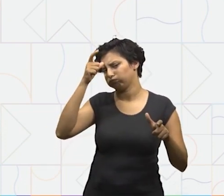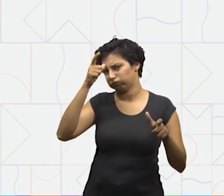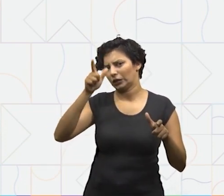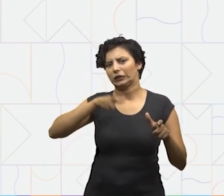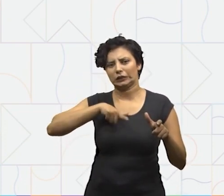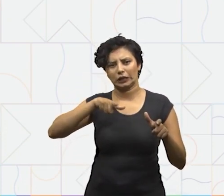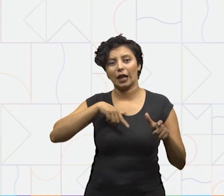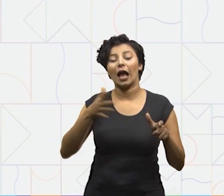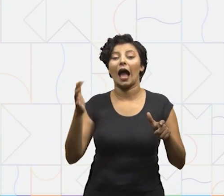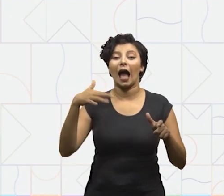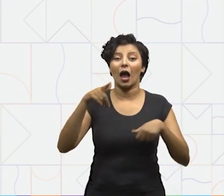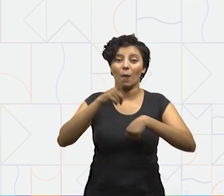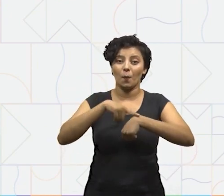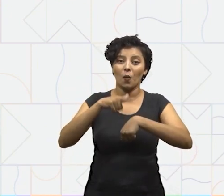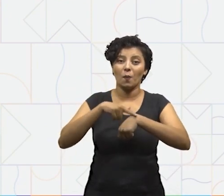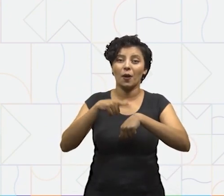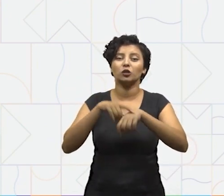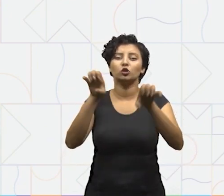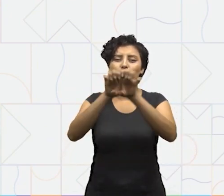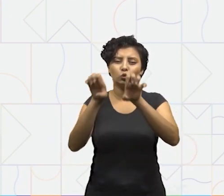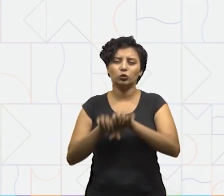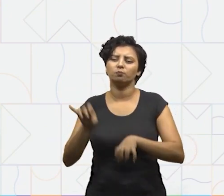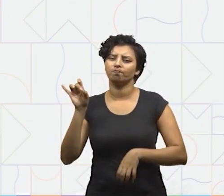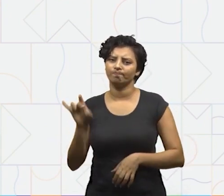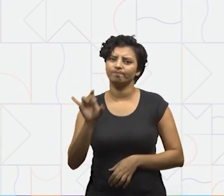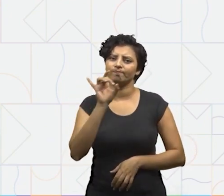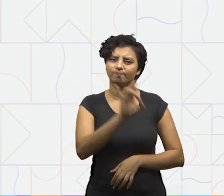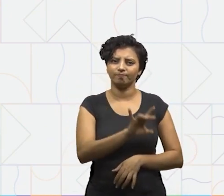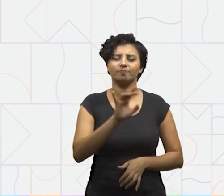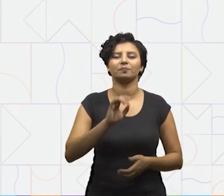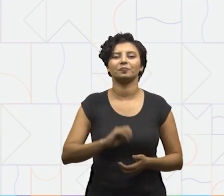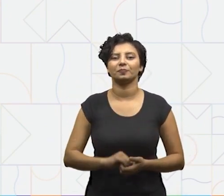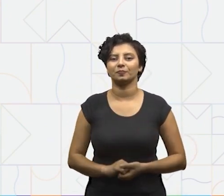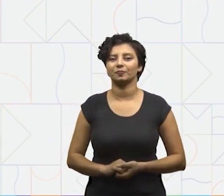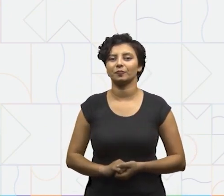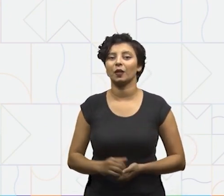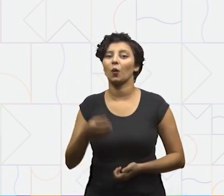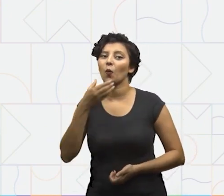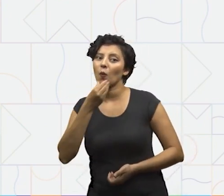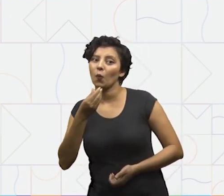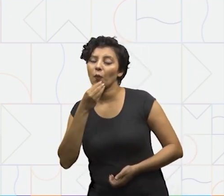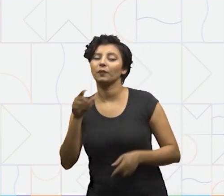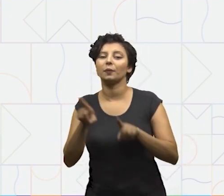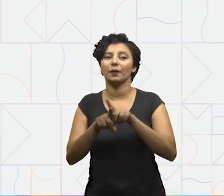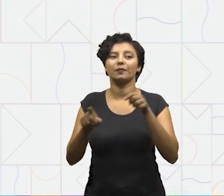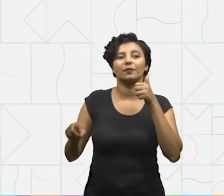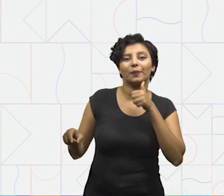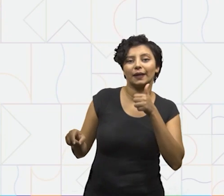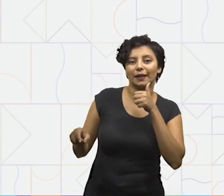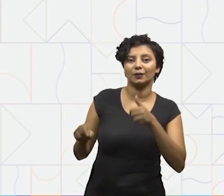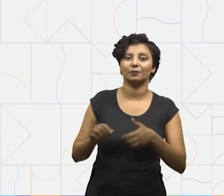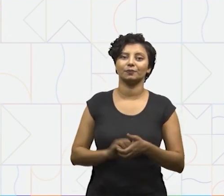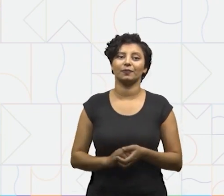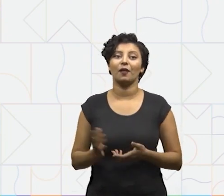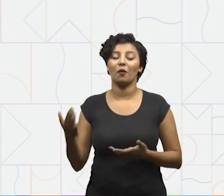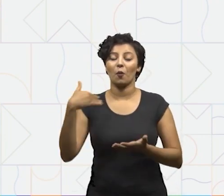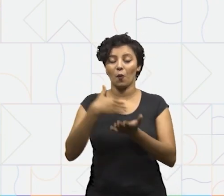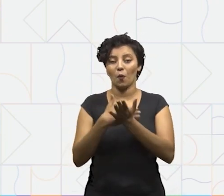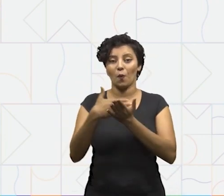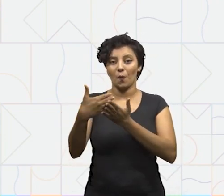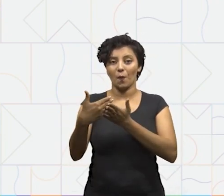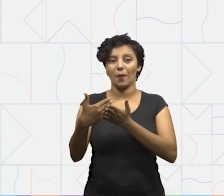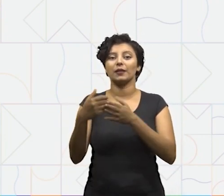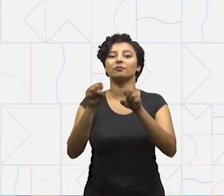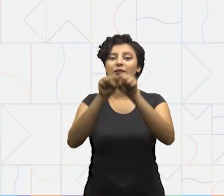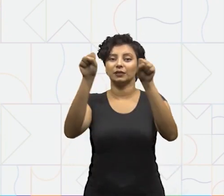conhecimento. Vamos conhecer a estrutura de cada um dos sistemas reprodutores, o masculino e o feminino.